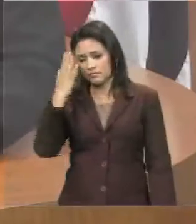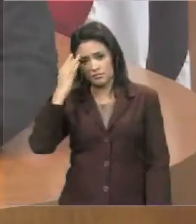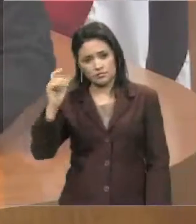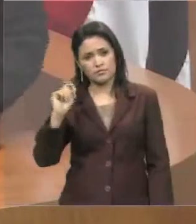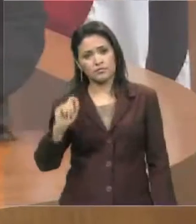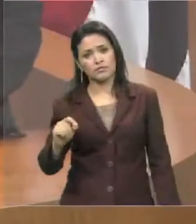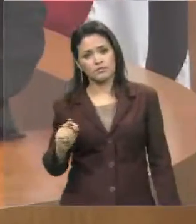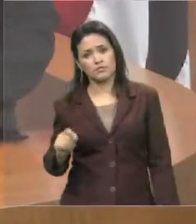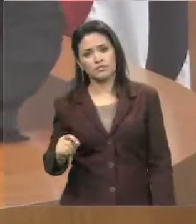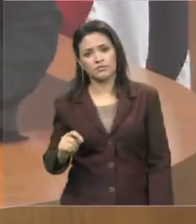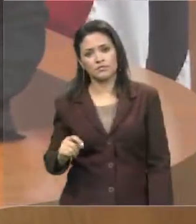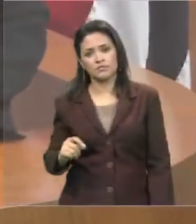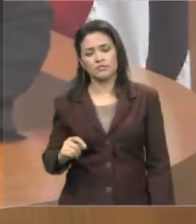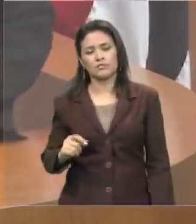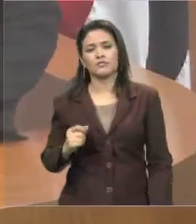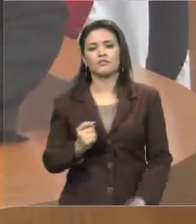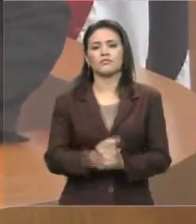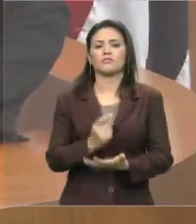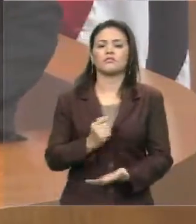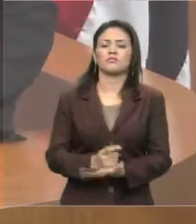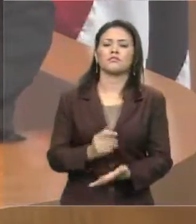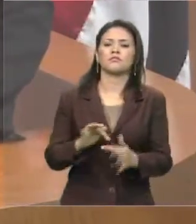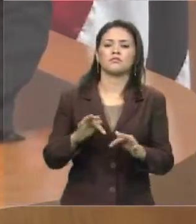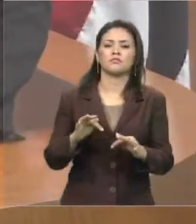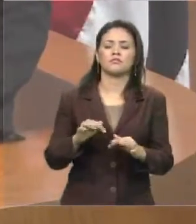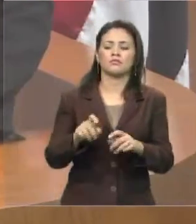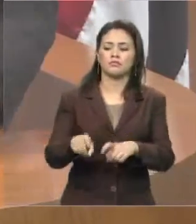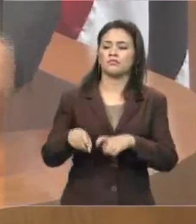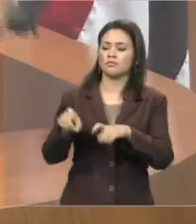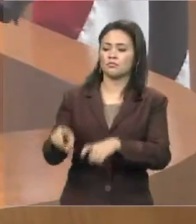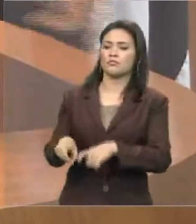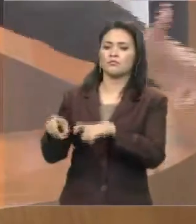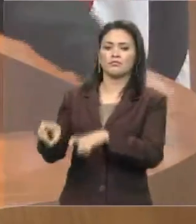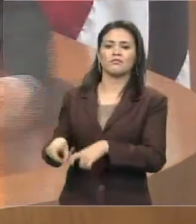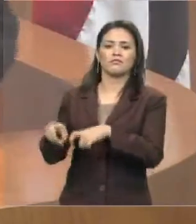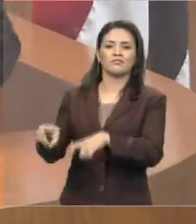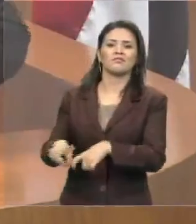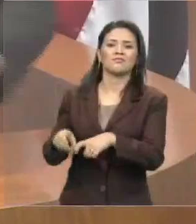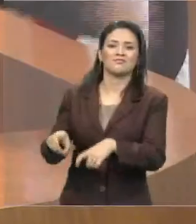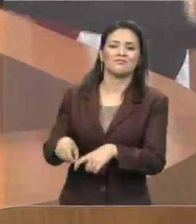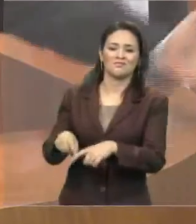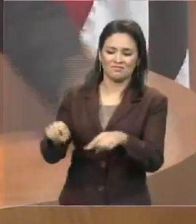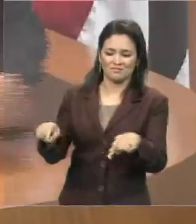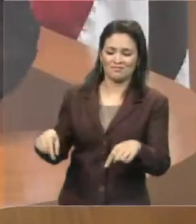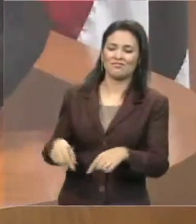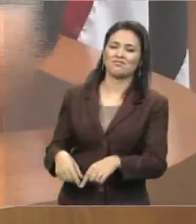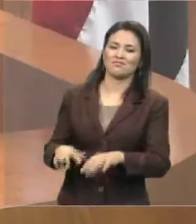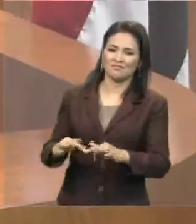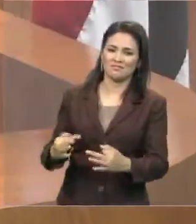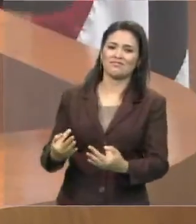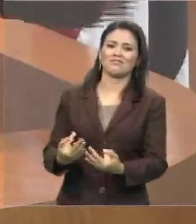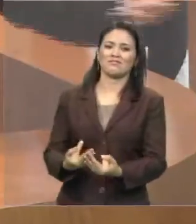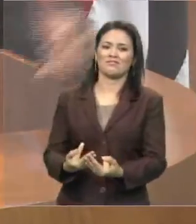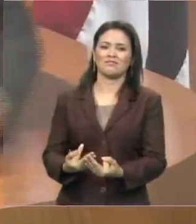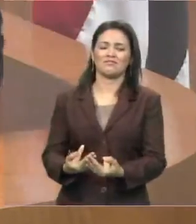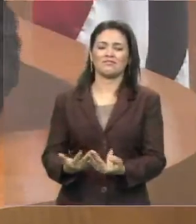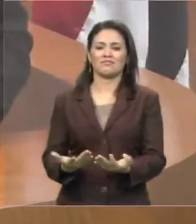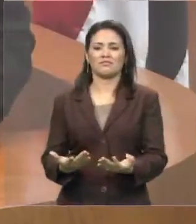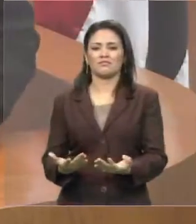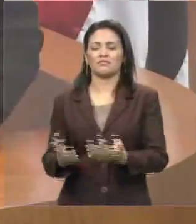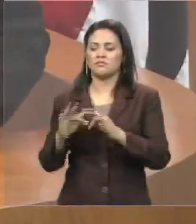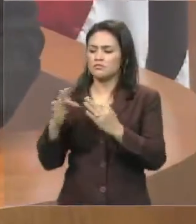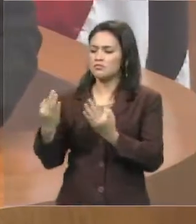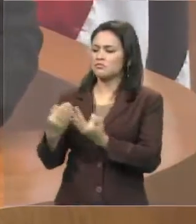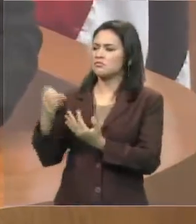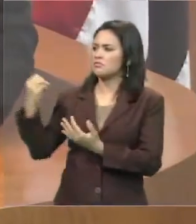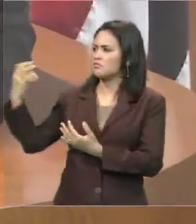só compra de fazenda para familiares. É só familiares viajando para o Brasil todo. É para Carnaval na Bahia, é para